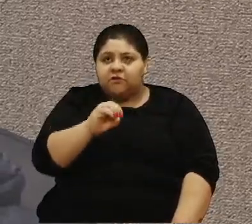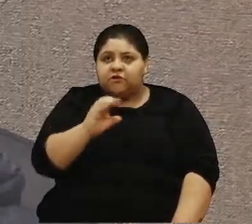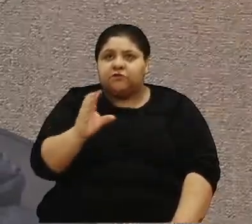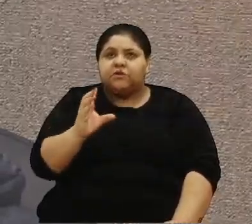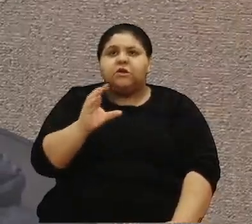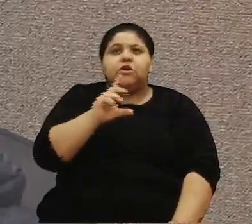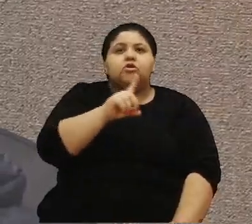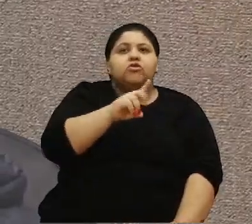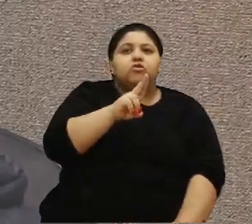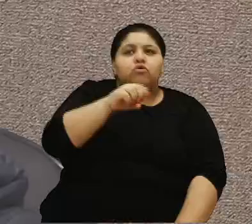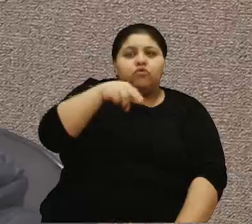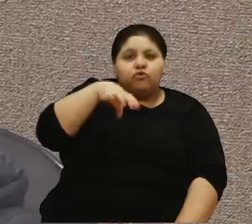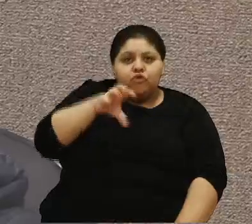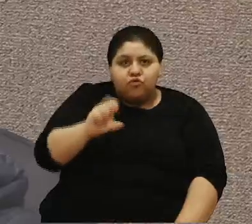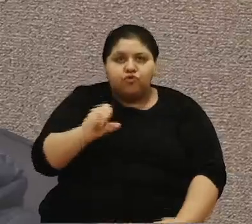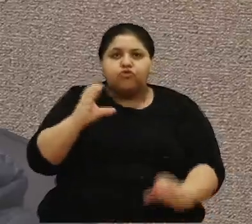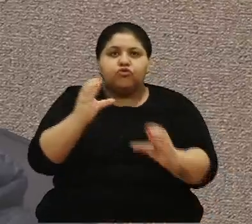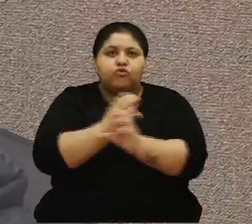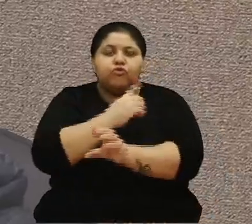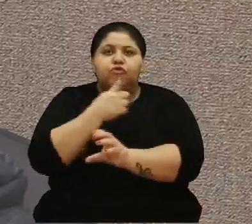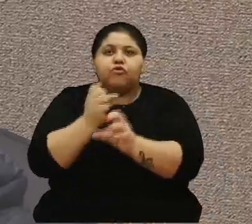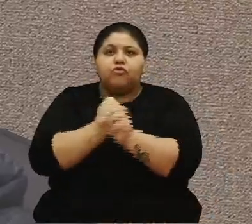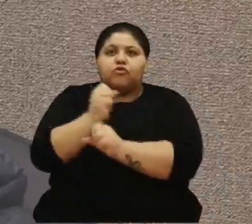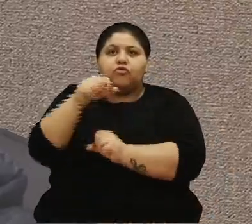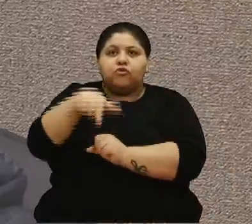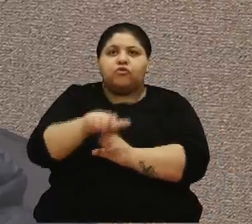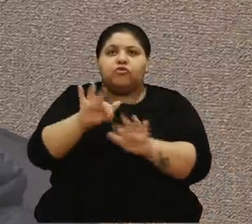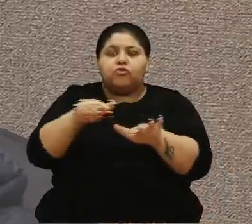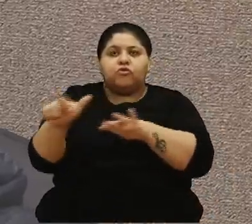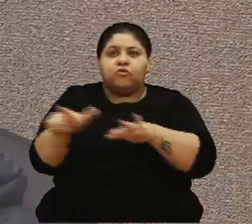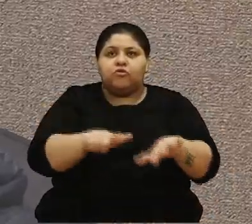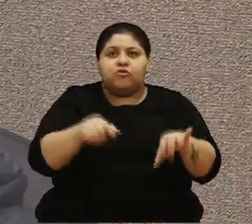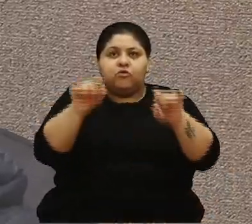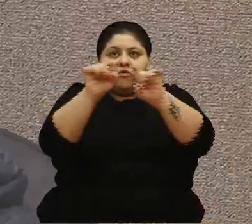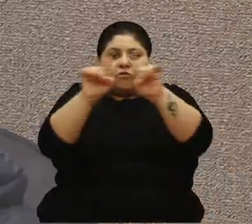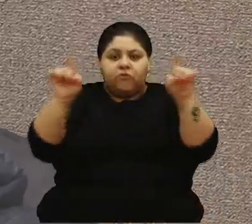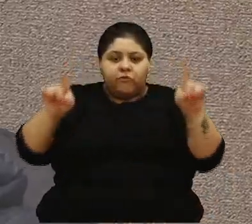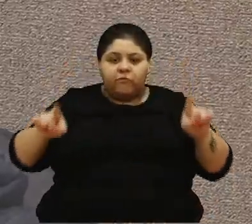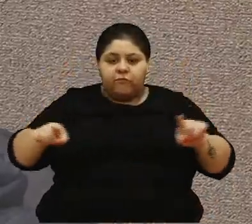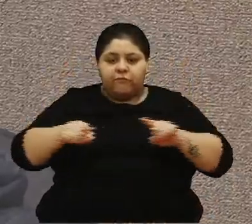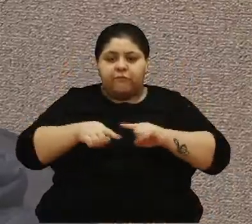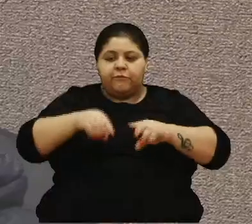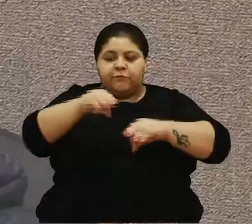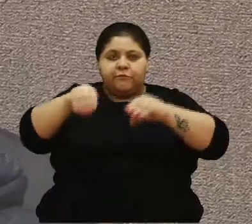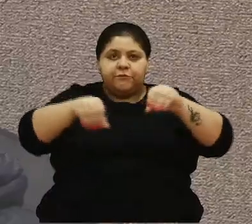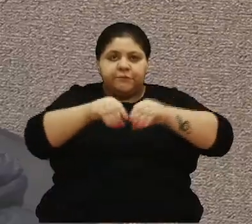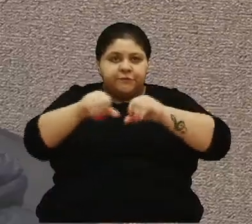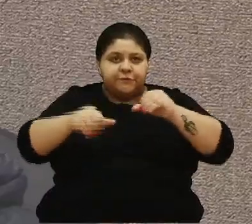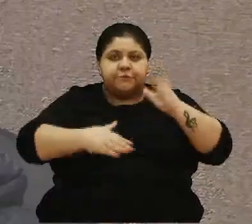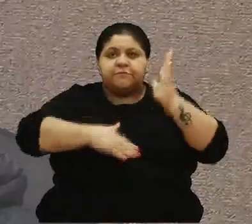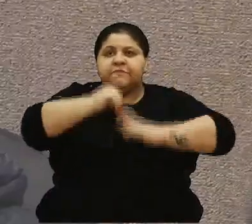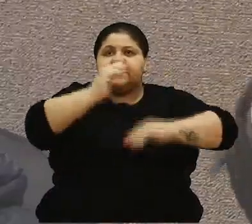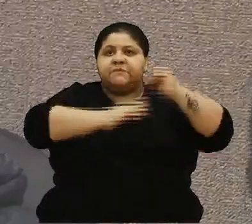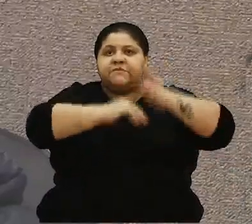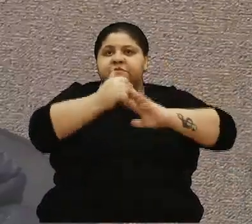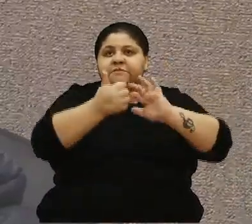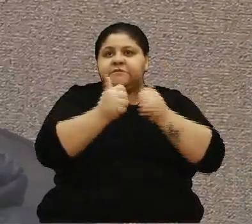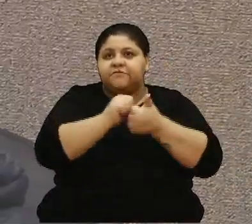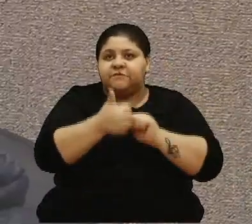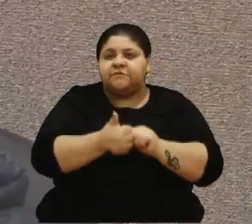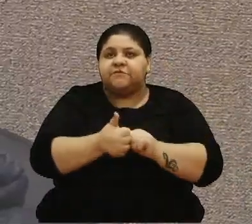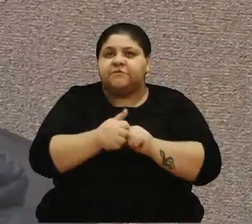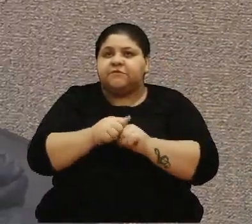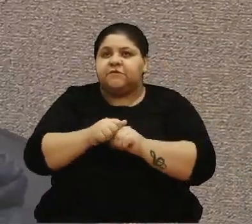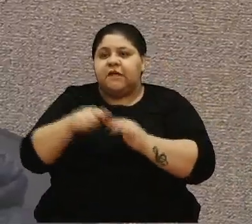semana. Esse empreendimento que fica no bairro Petrópolis, quadras de areia cobertas, né, para a prática de vários esportes, de tênis, de